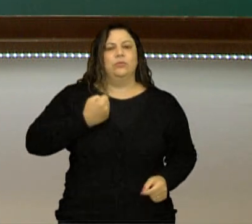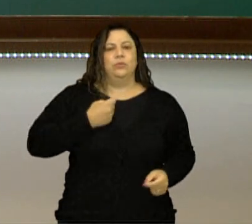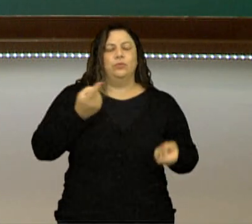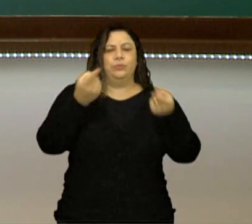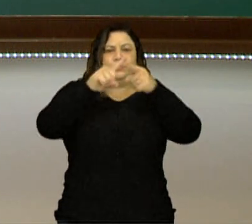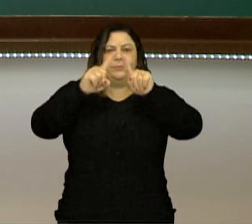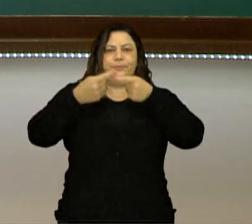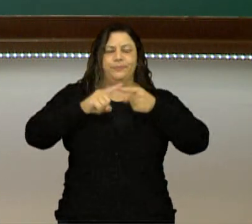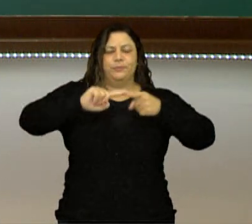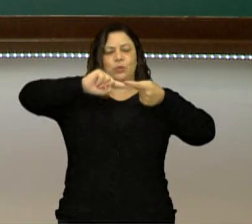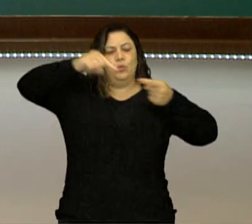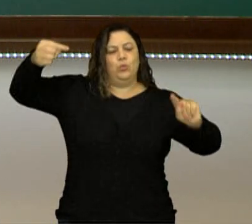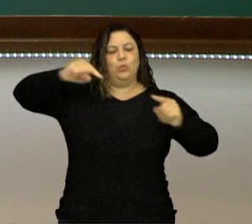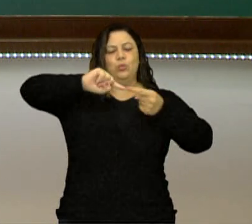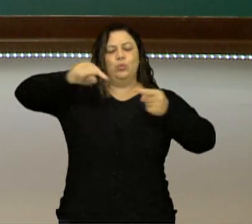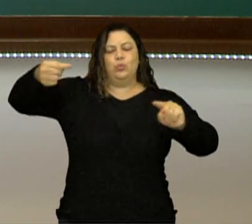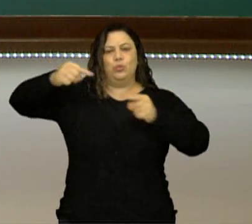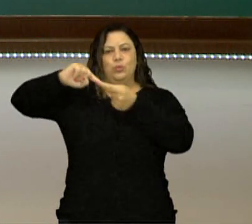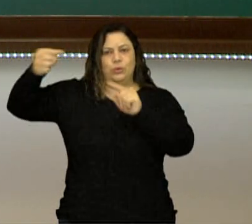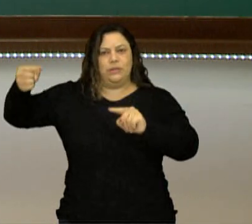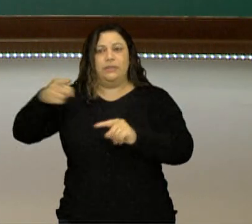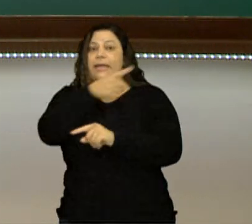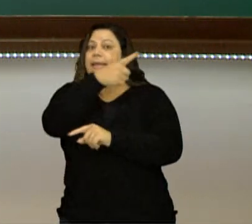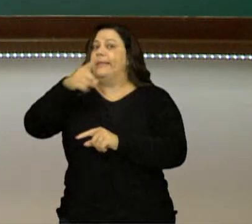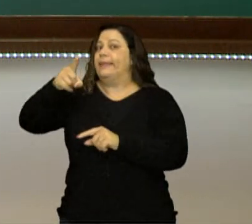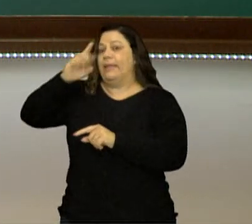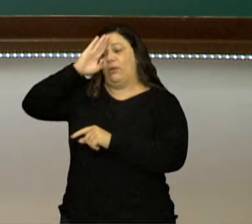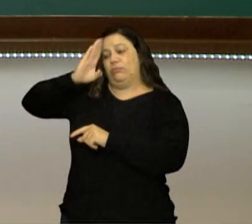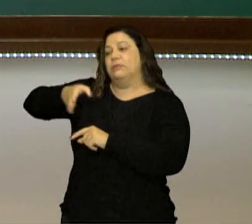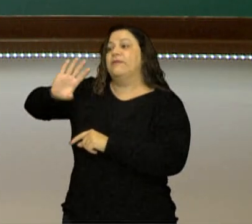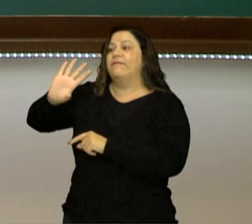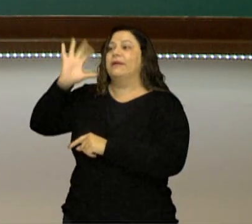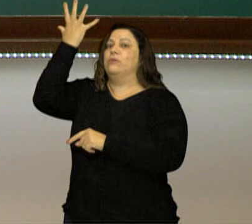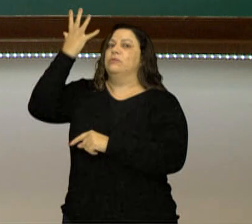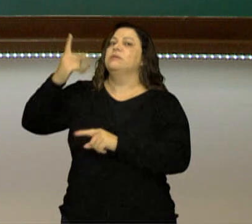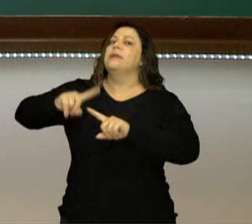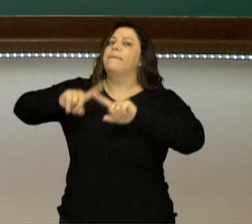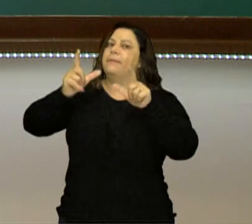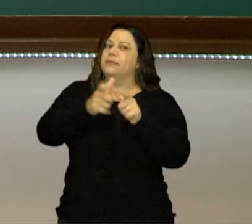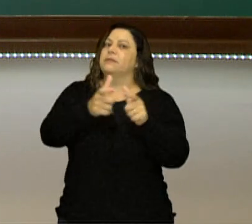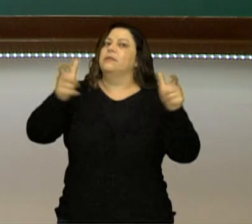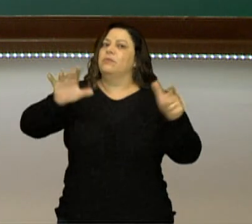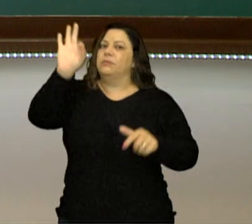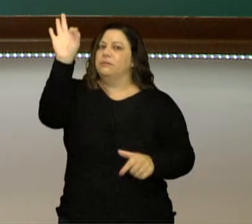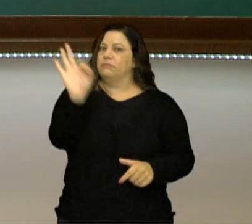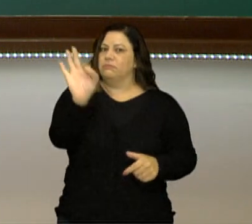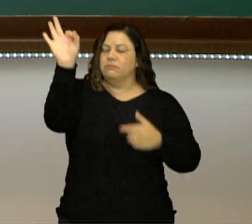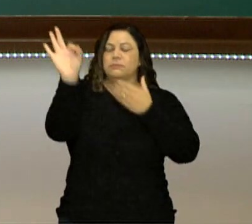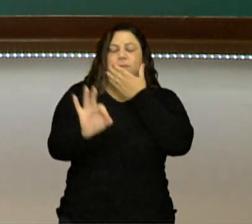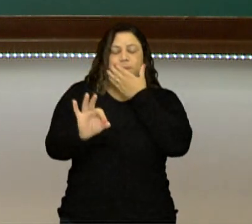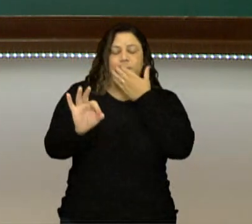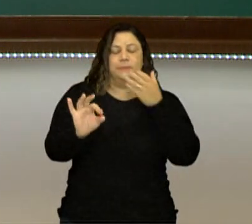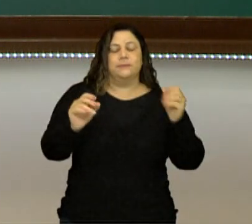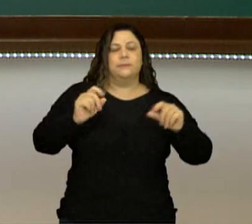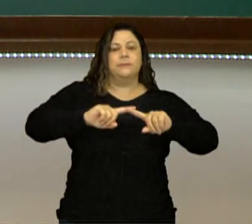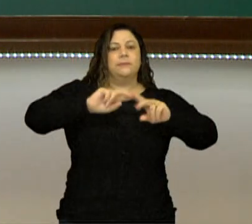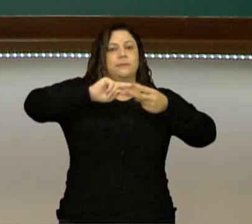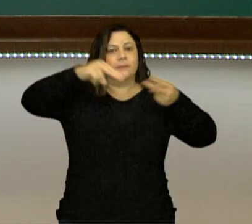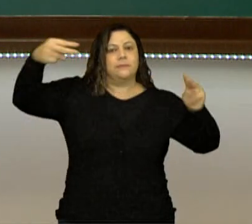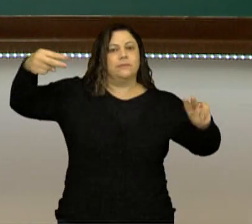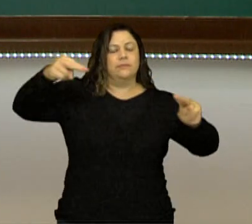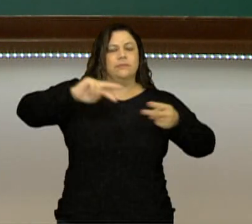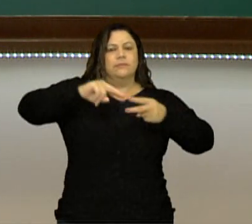genes recessivos. Não significa necessariamente vai acontecer, mas aumenta a probabilidade. E quando a gente fala em genética,